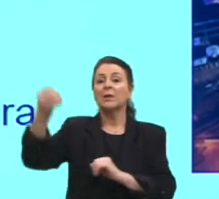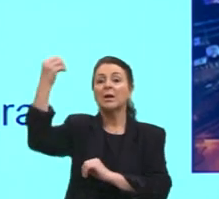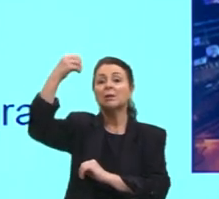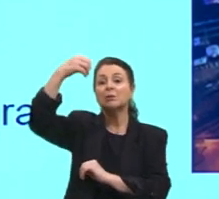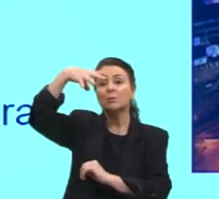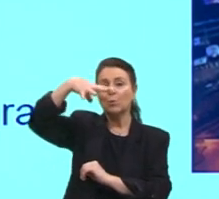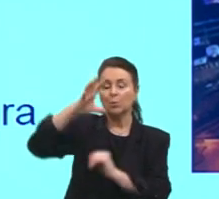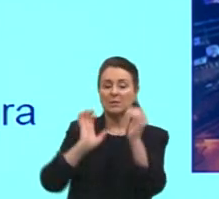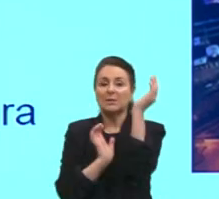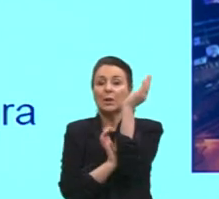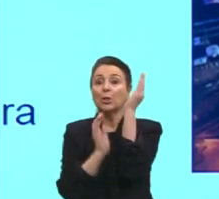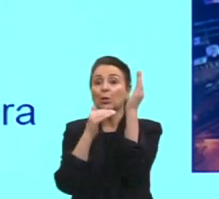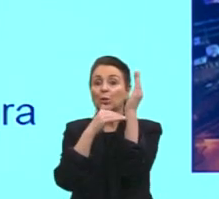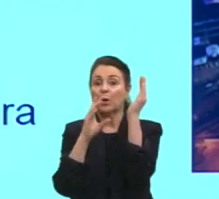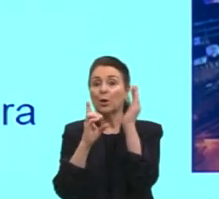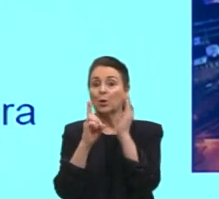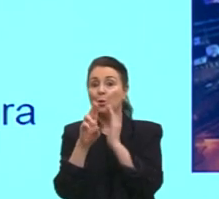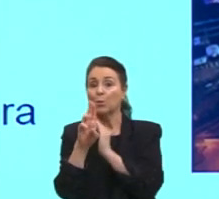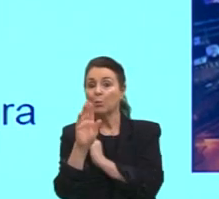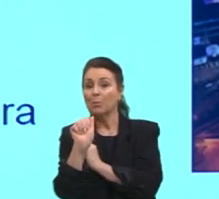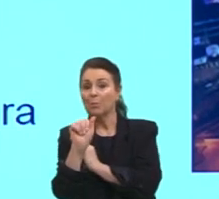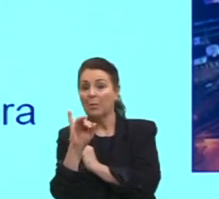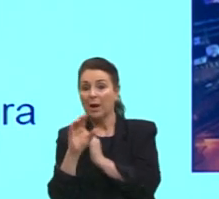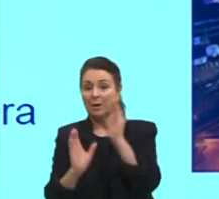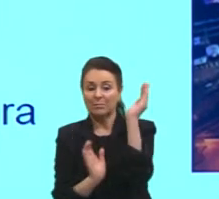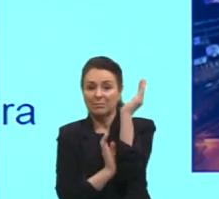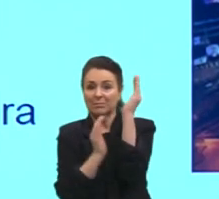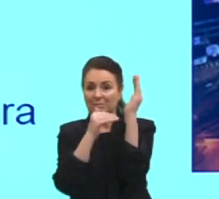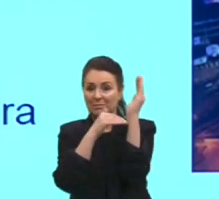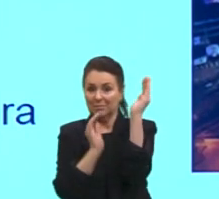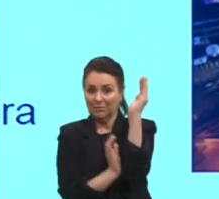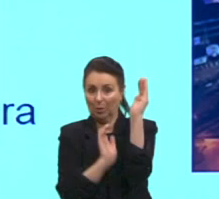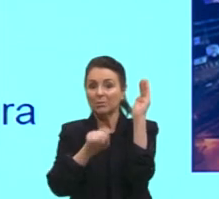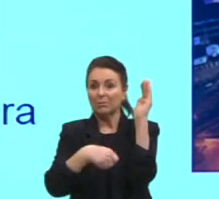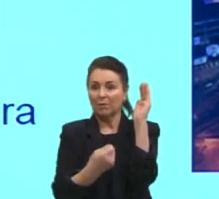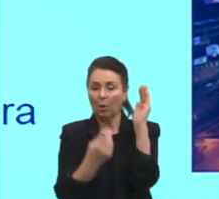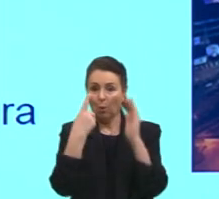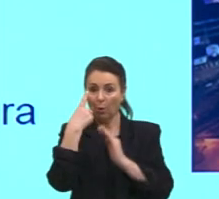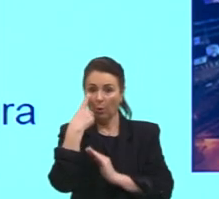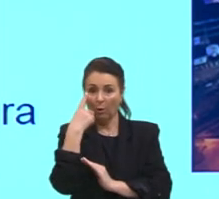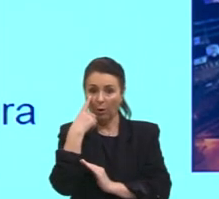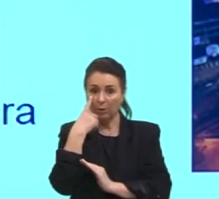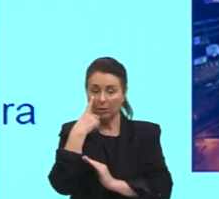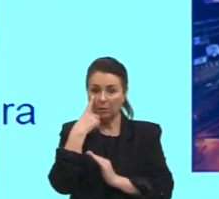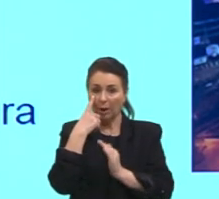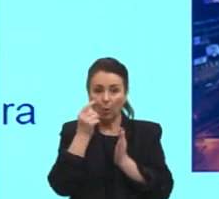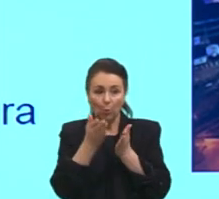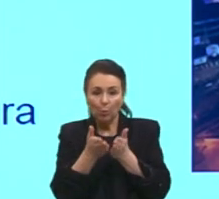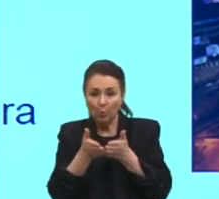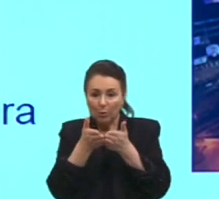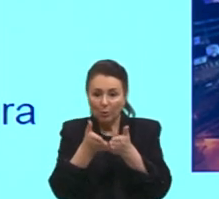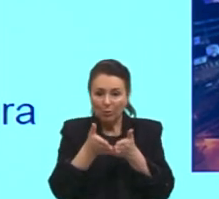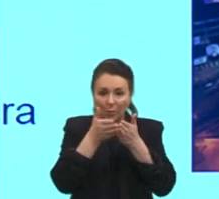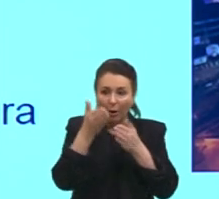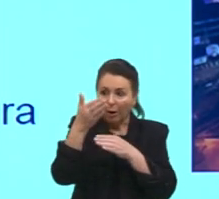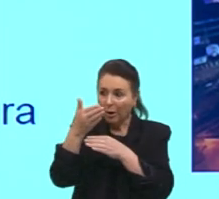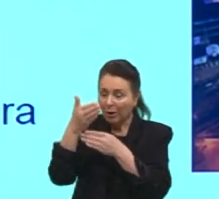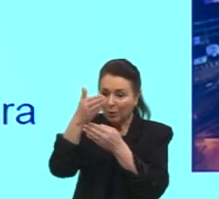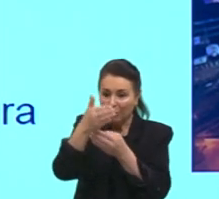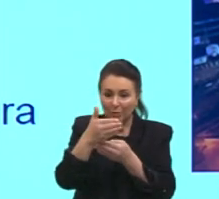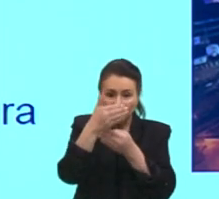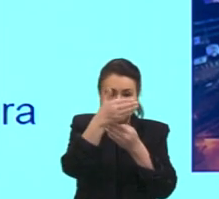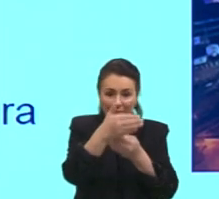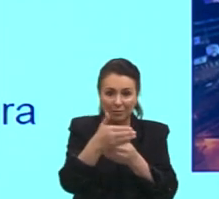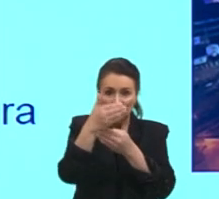né Barcos e artes esses iates Deve ser bom eu não sei sinceramente não conseguiria